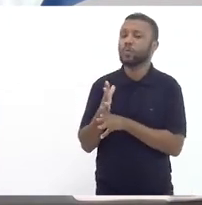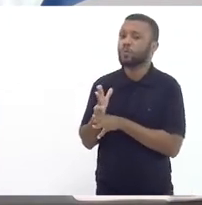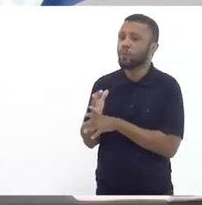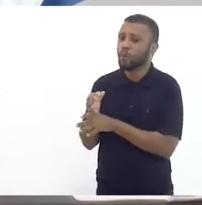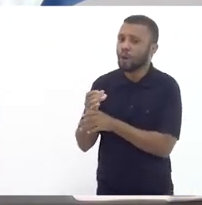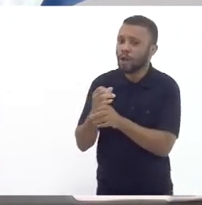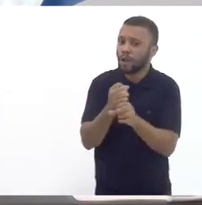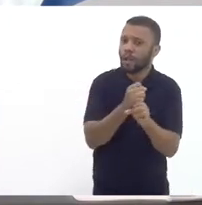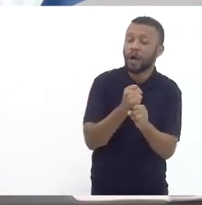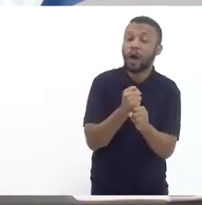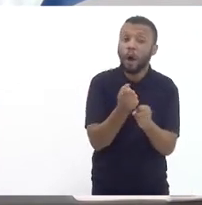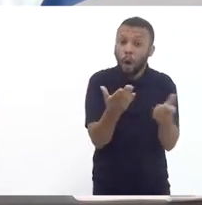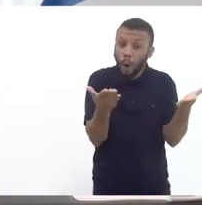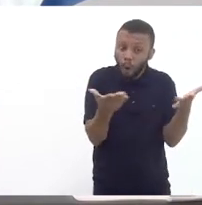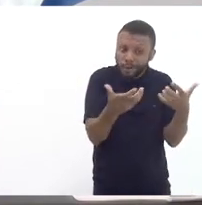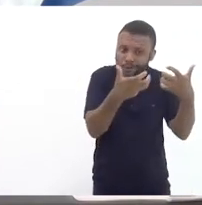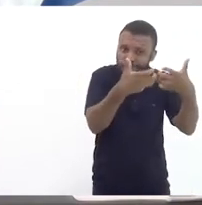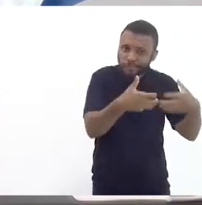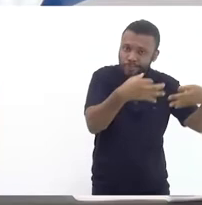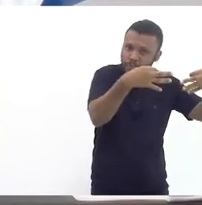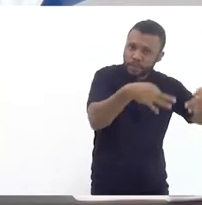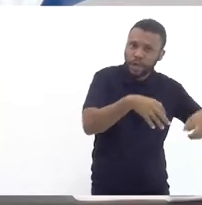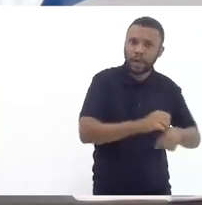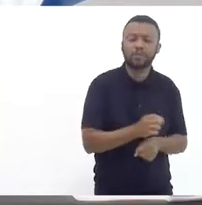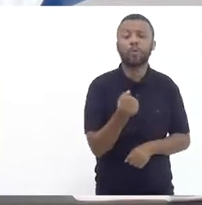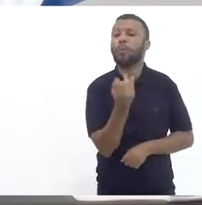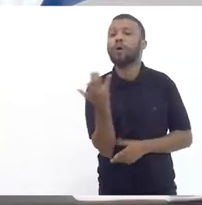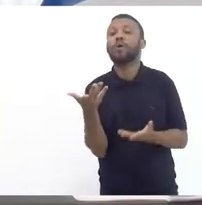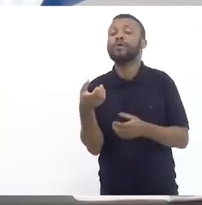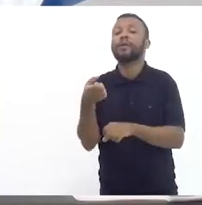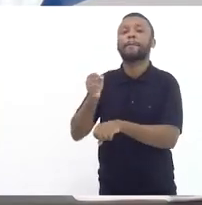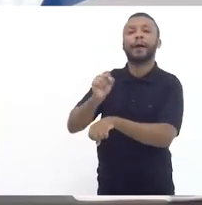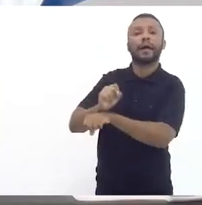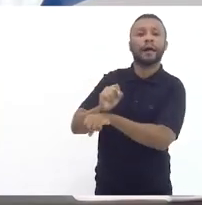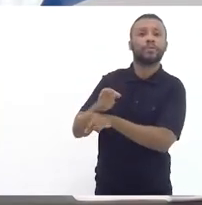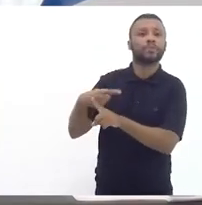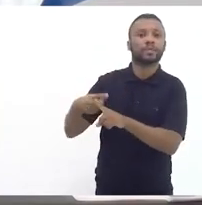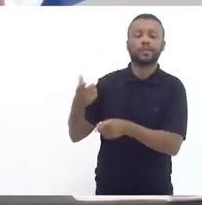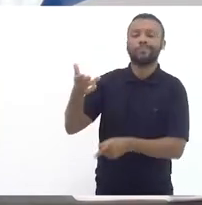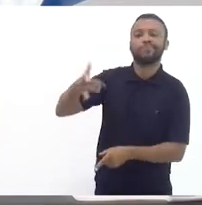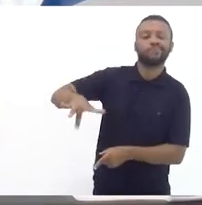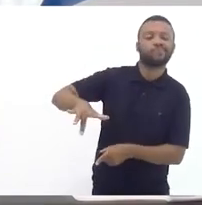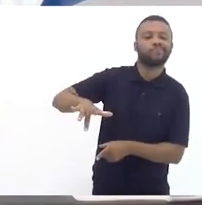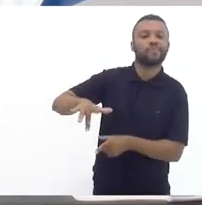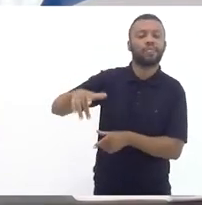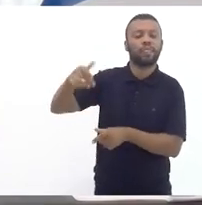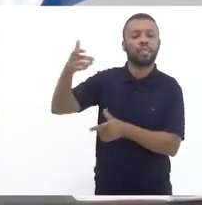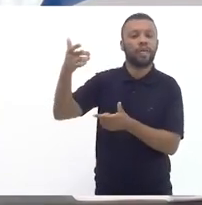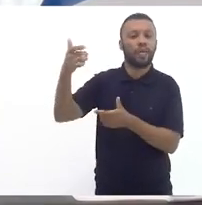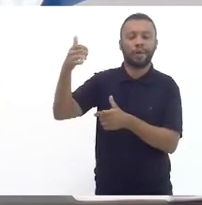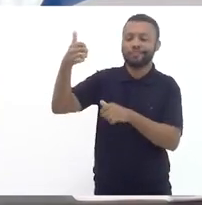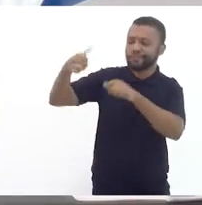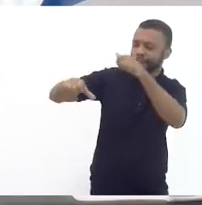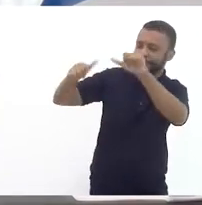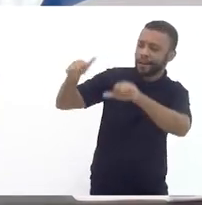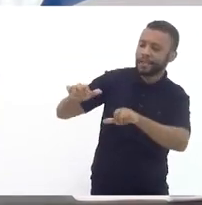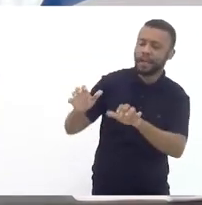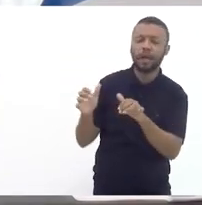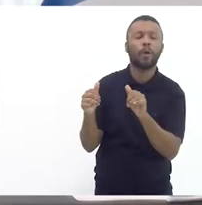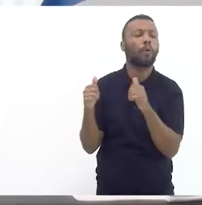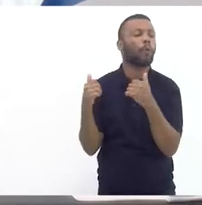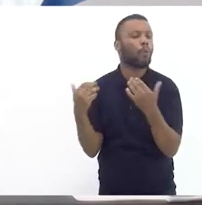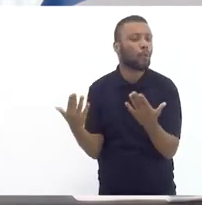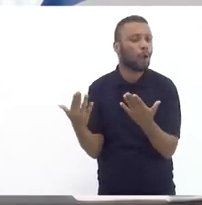quantos hoje estão funcionando, quantos hoje estão parados porque estão avariados, qual é o estado da nossa frota, não é,